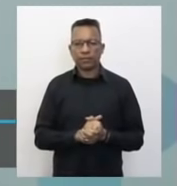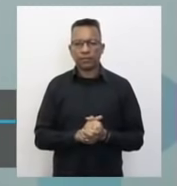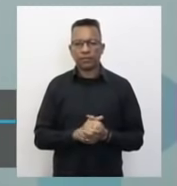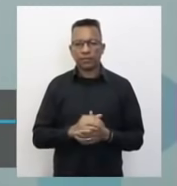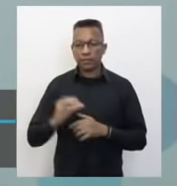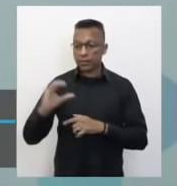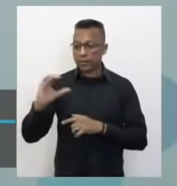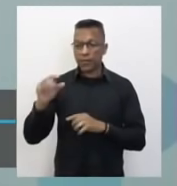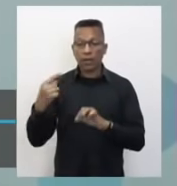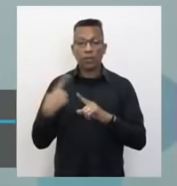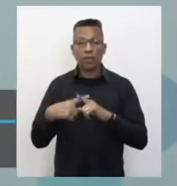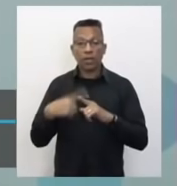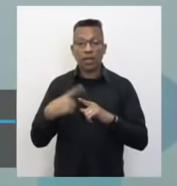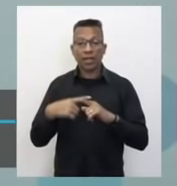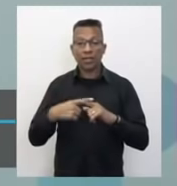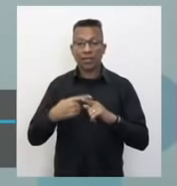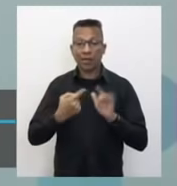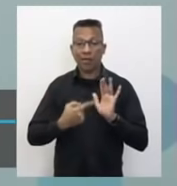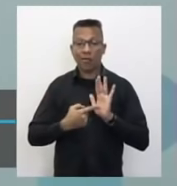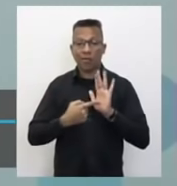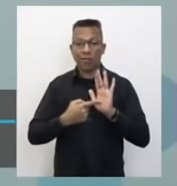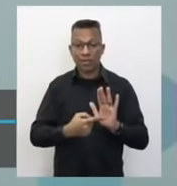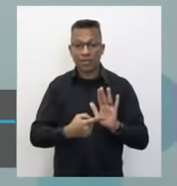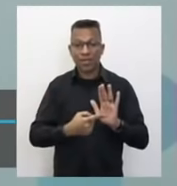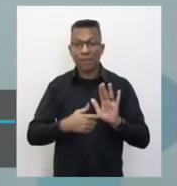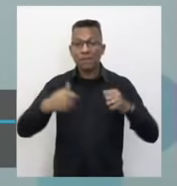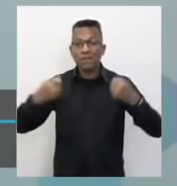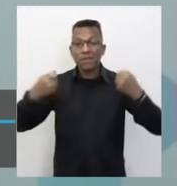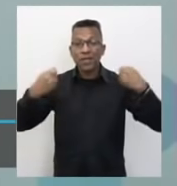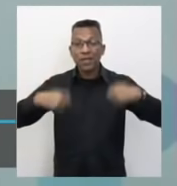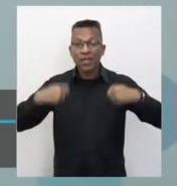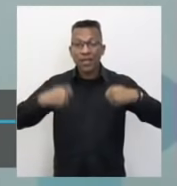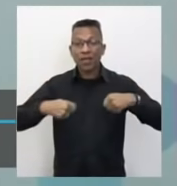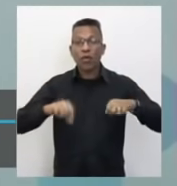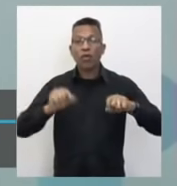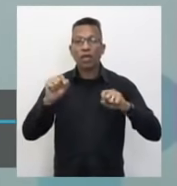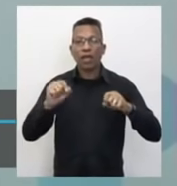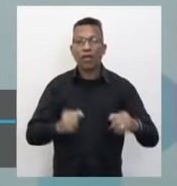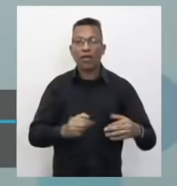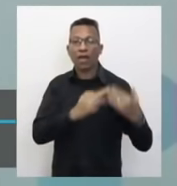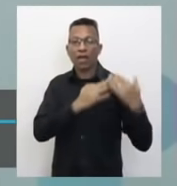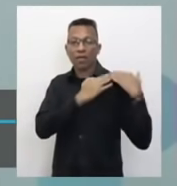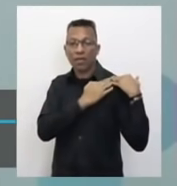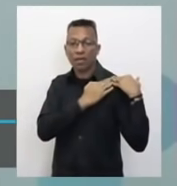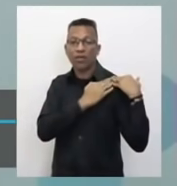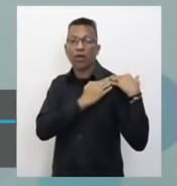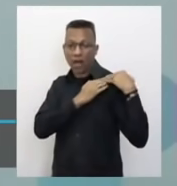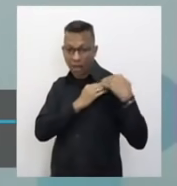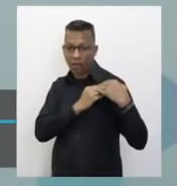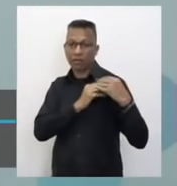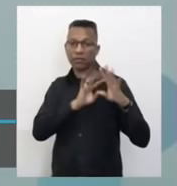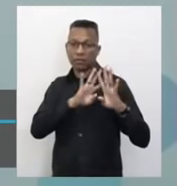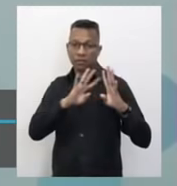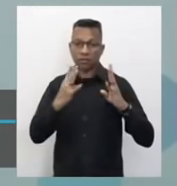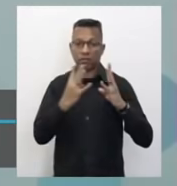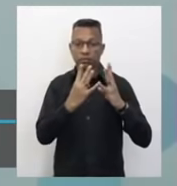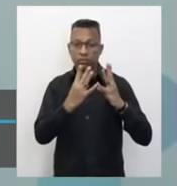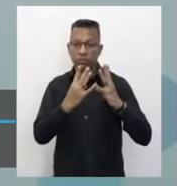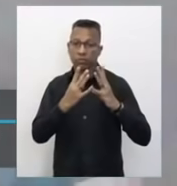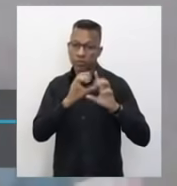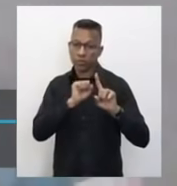C, porque estão mostrando que é preciso respeitar o distanciamento social.